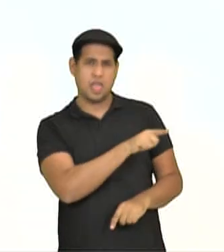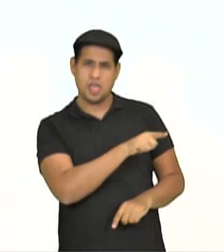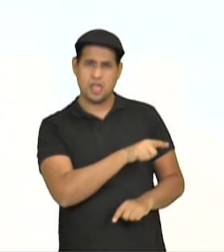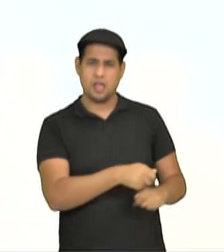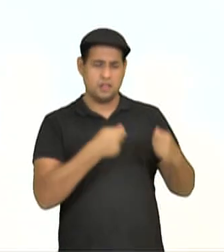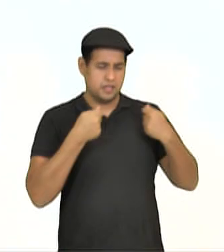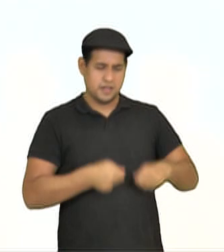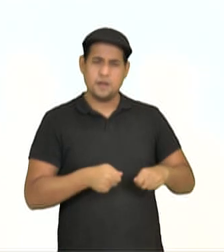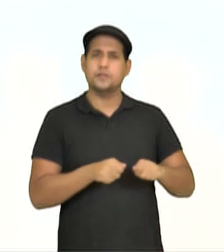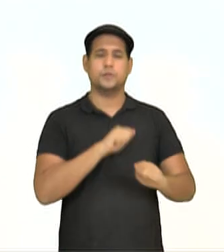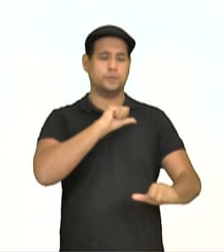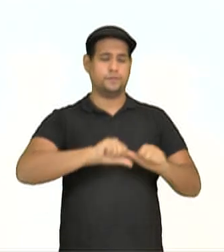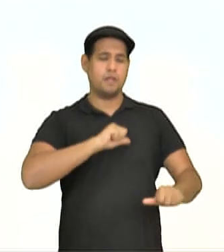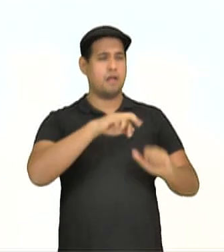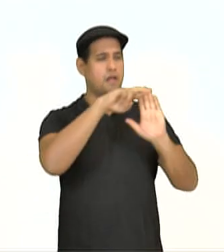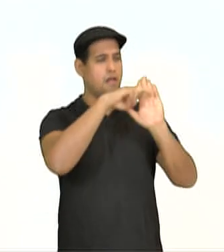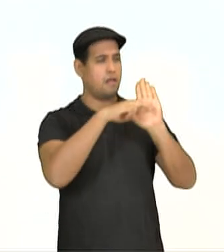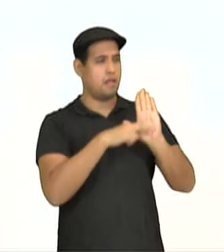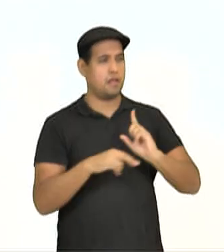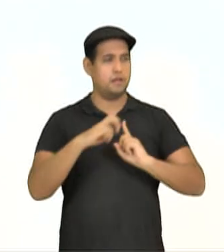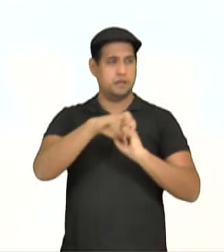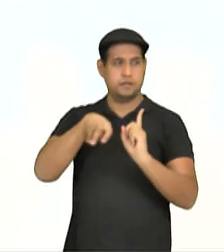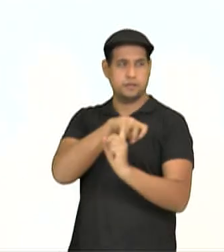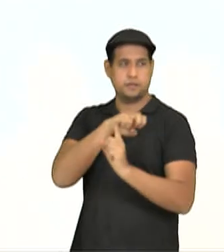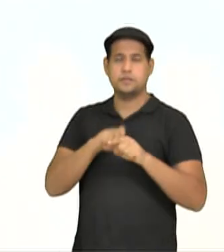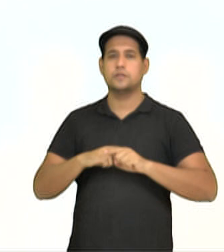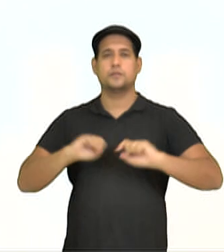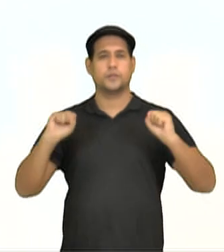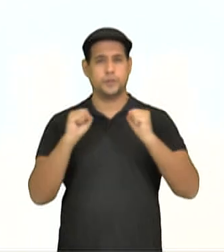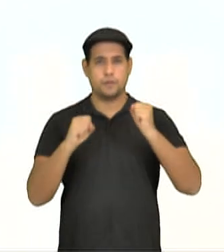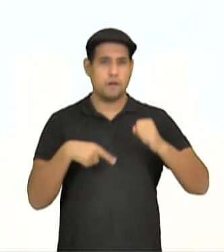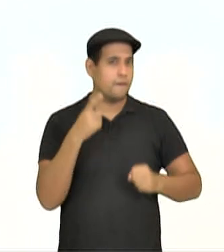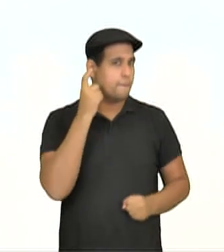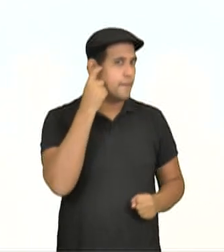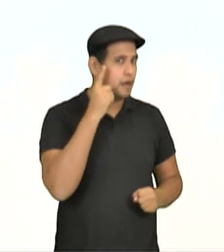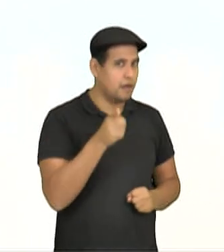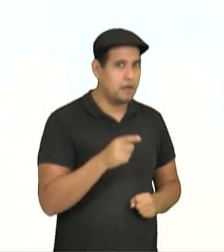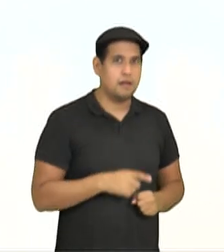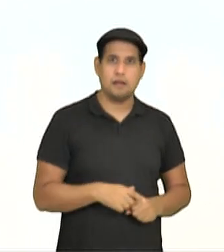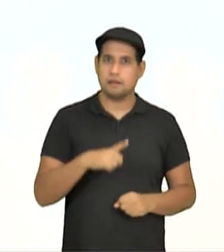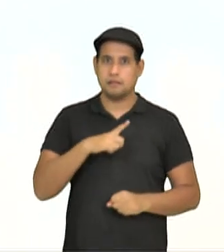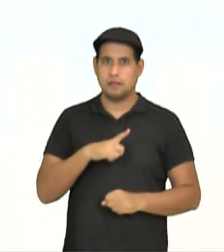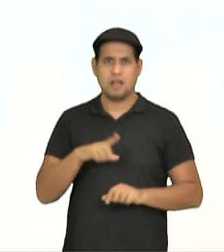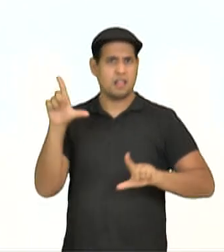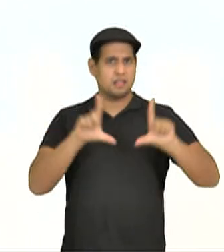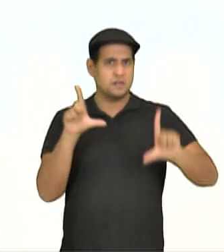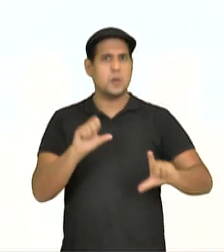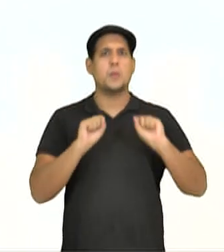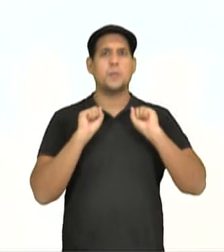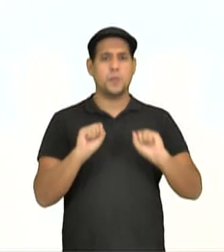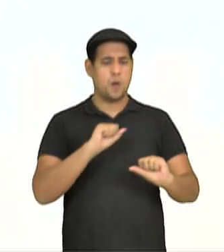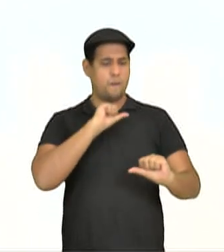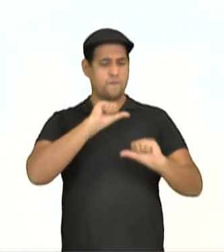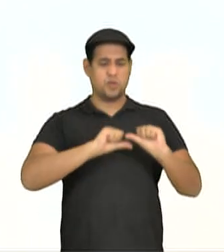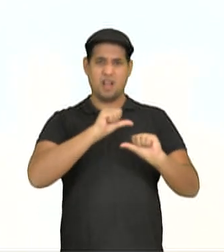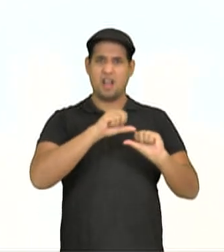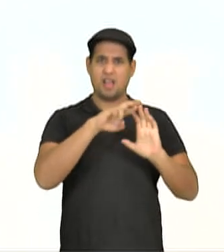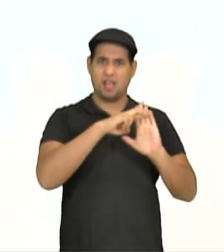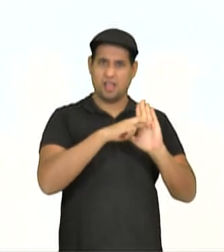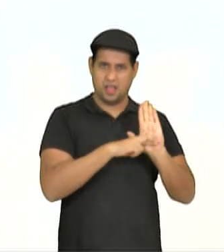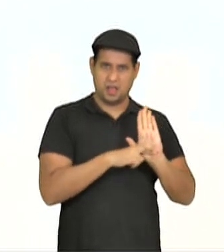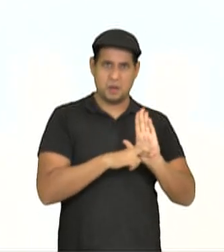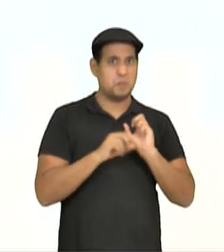de modificar as regras de uma modalidade esportiva? Vocês acham que a TV ela tem esse poder? A televisão tem o poder de mudar uma